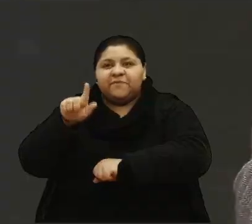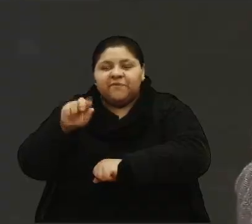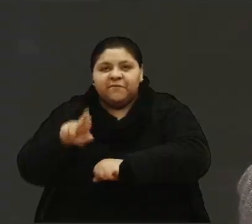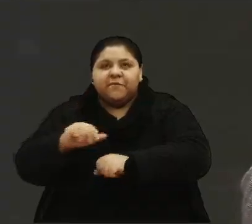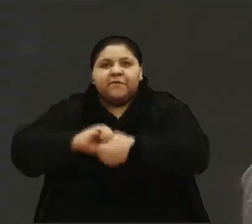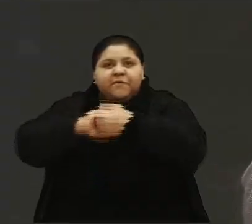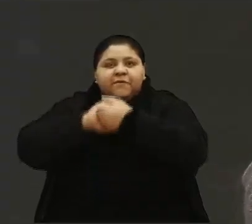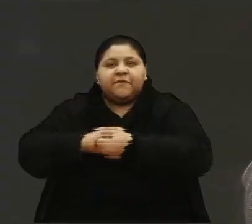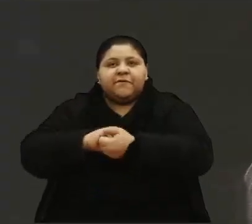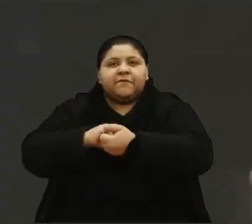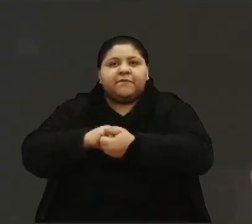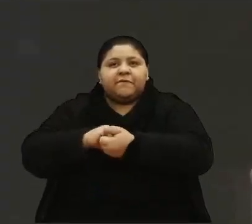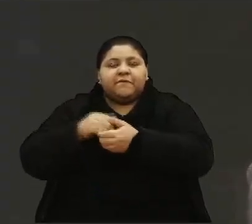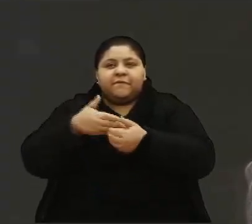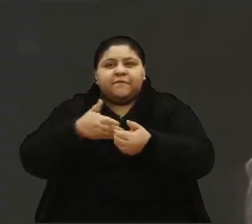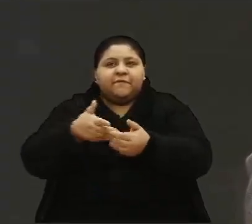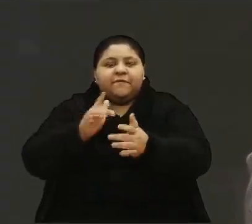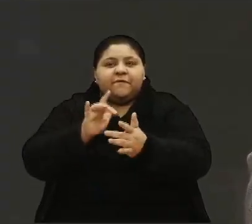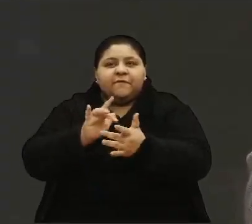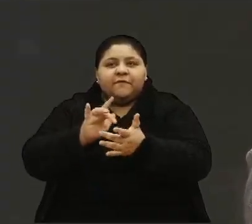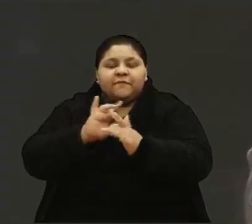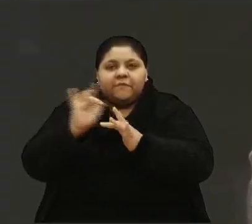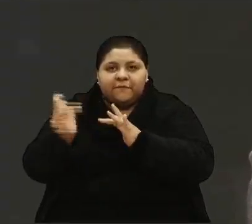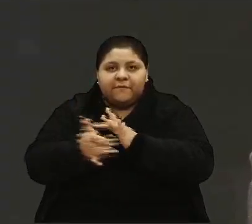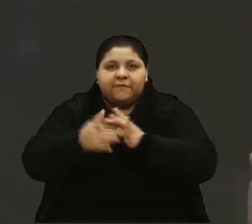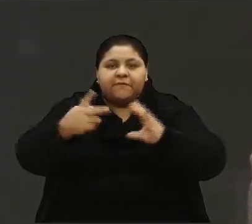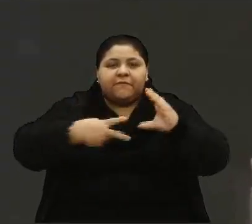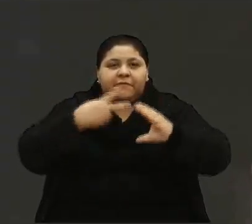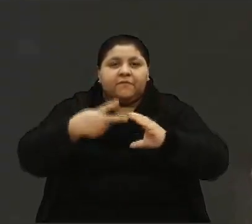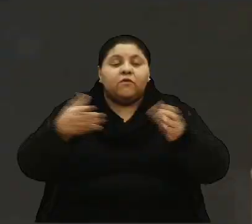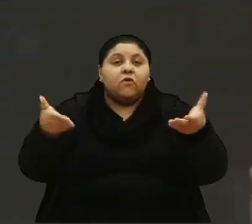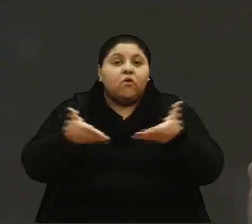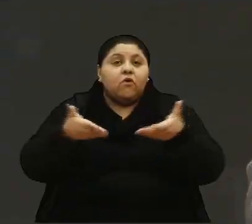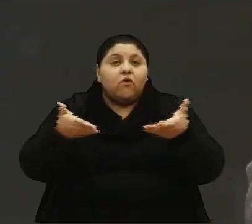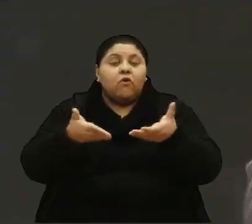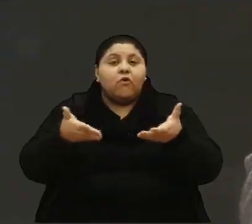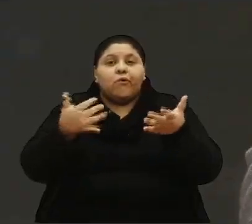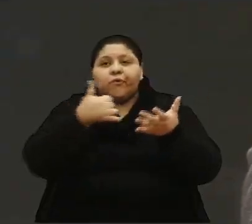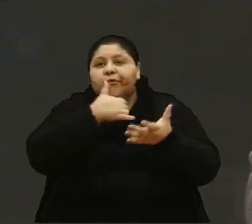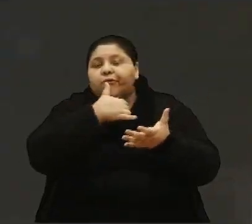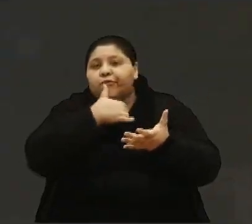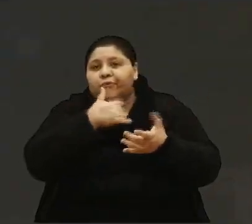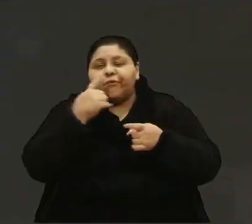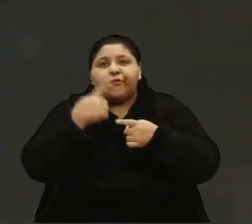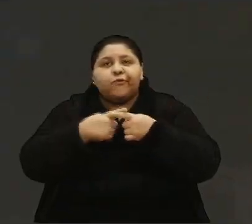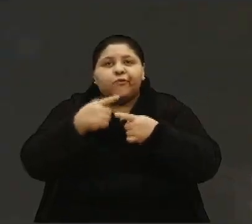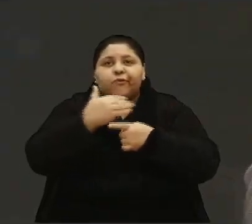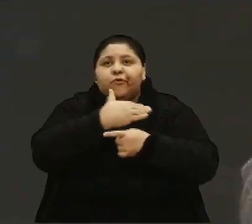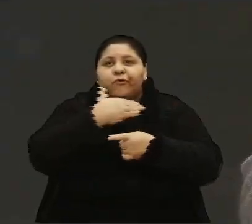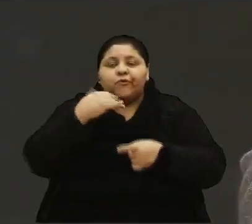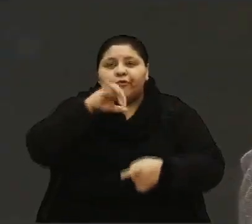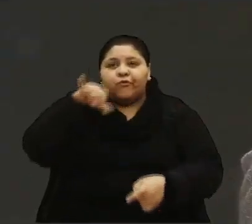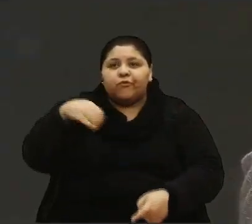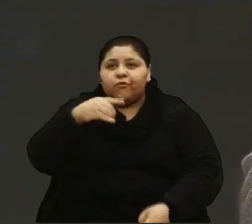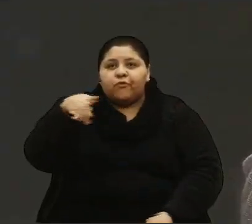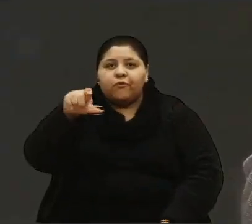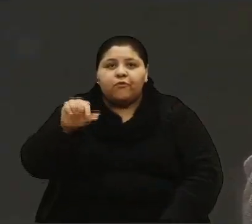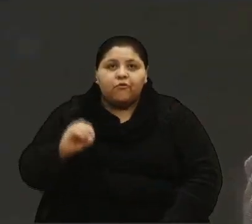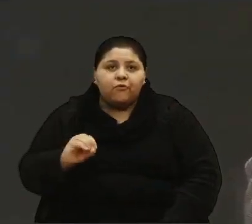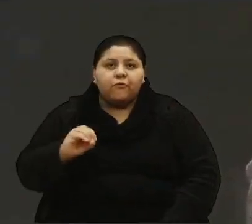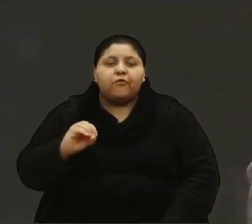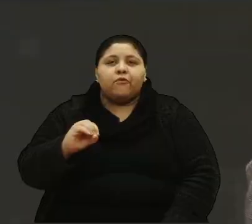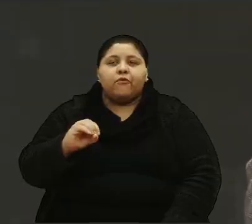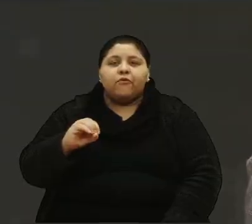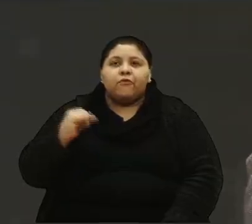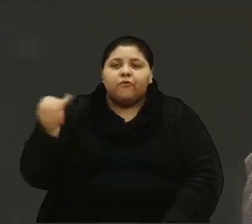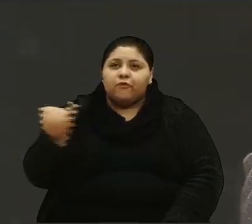redes sociais, também que nos acompanham pela TV Câmara Caxias. Hoje eu apresento um voto de pesar em razão do falecimento de seu João Faria, um ilustre